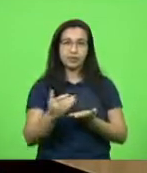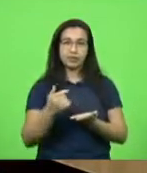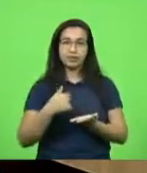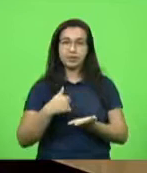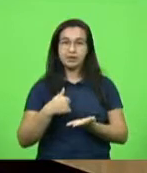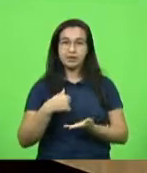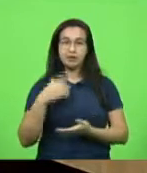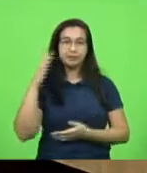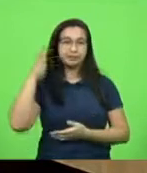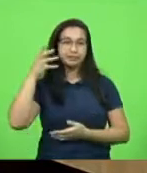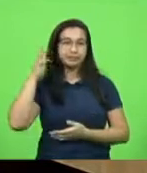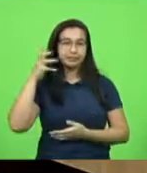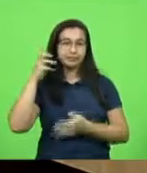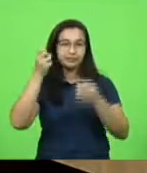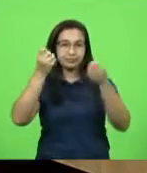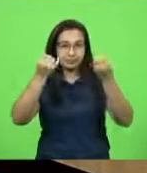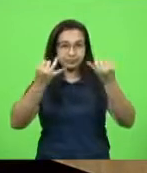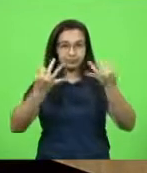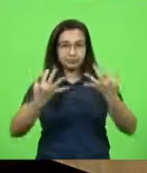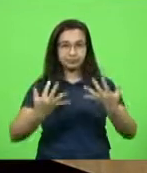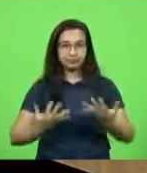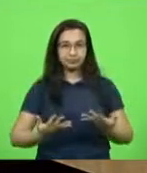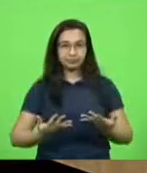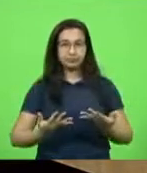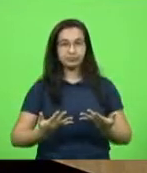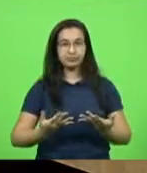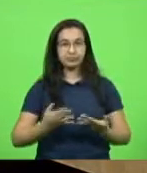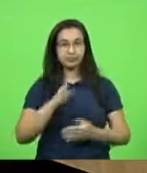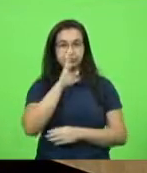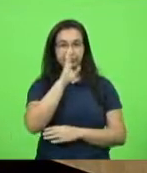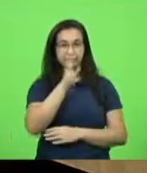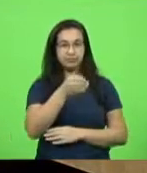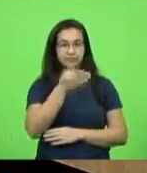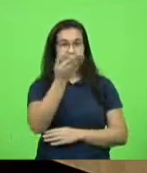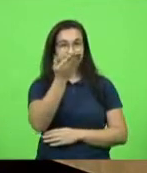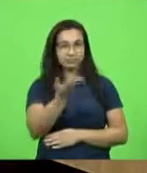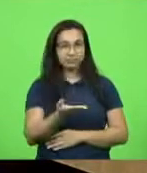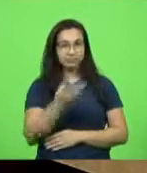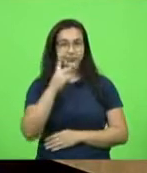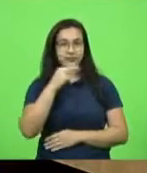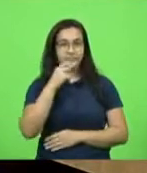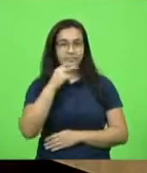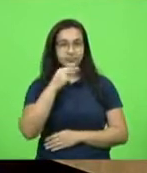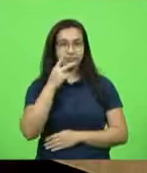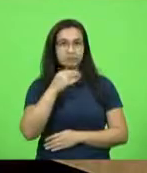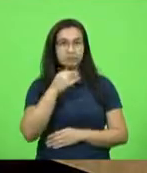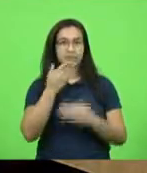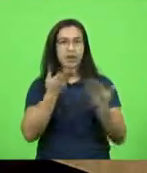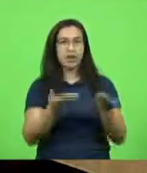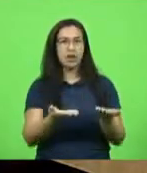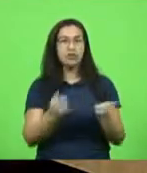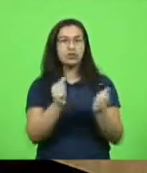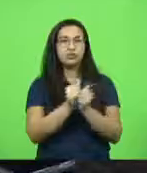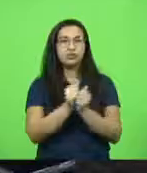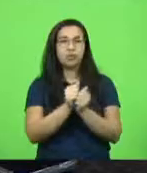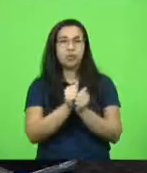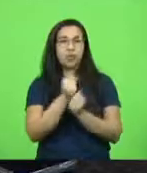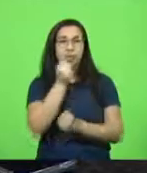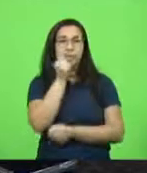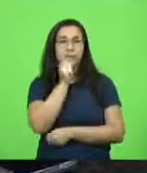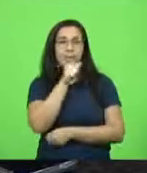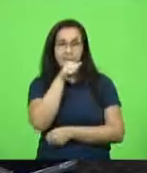minha fala aqui me dirigindo ao Deputado Kennedy Nunes que encontra com sua mãezinha hospitalizada